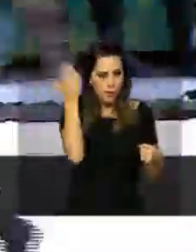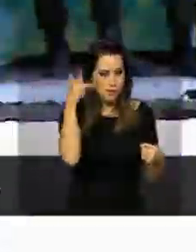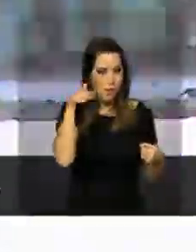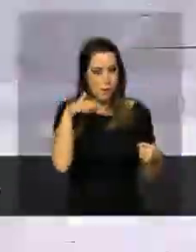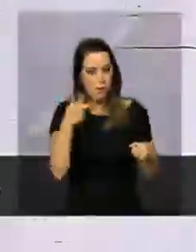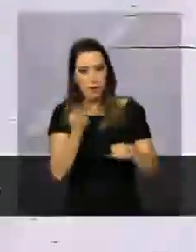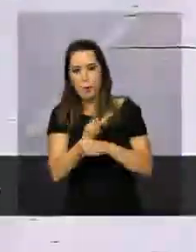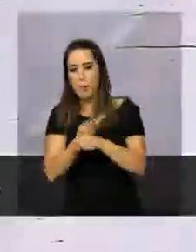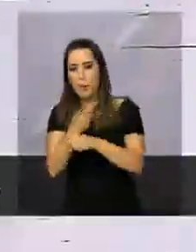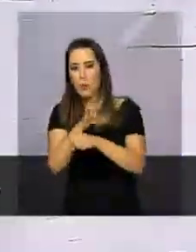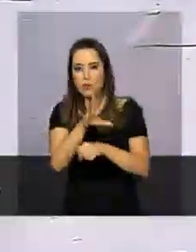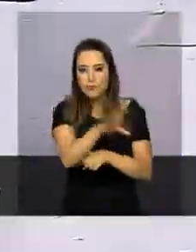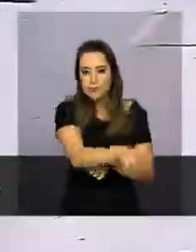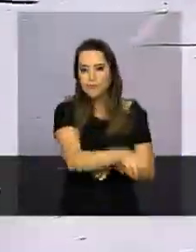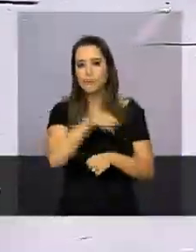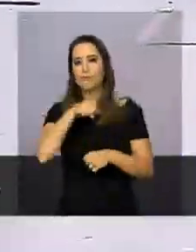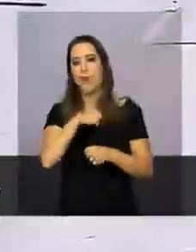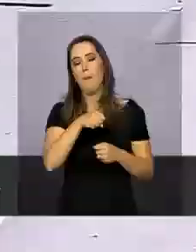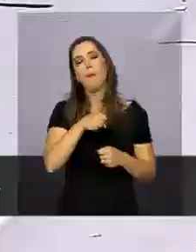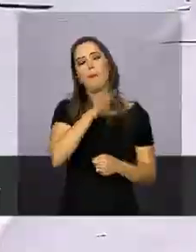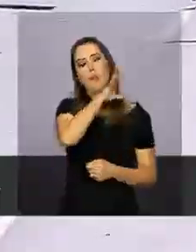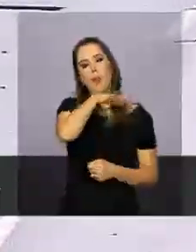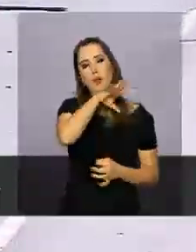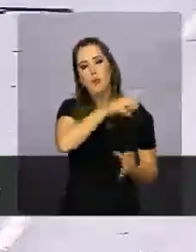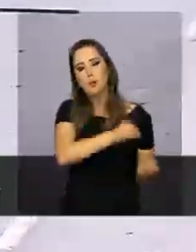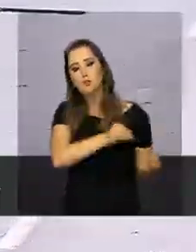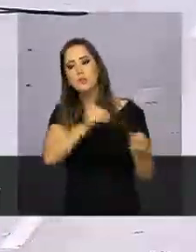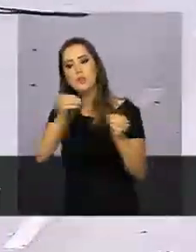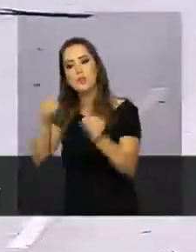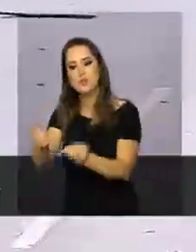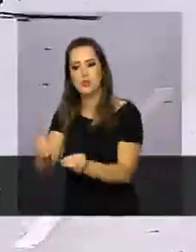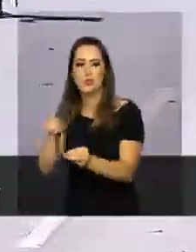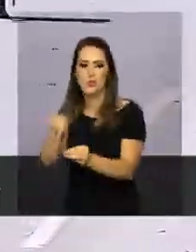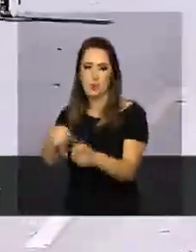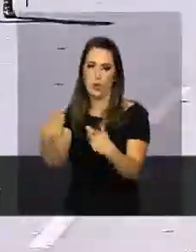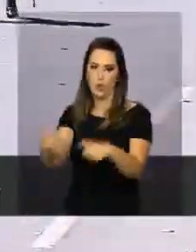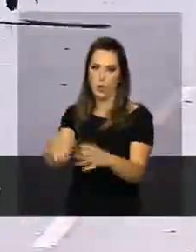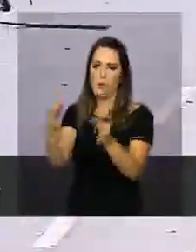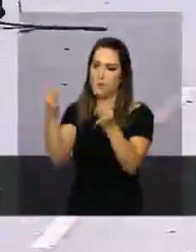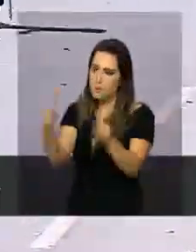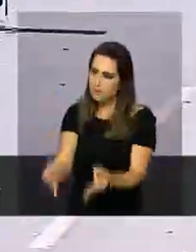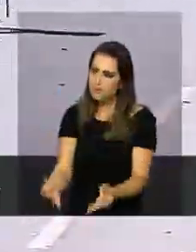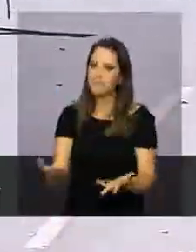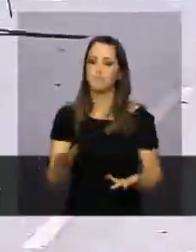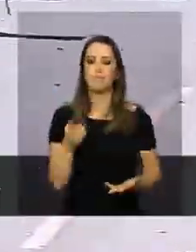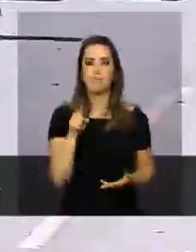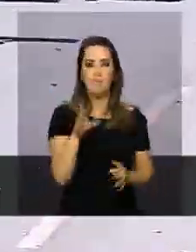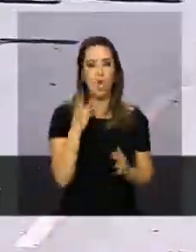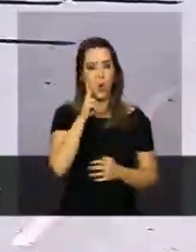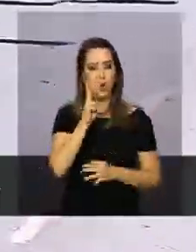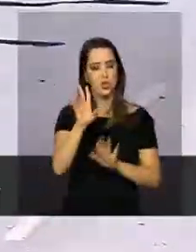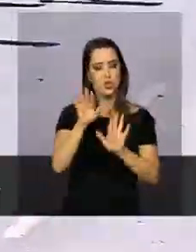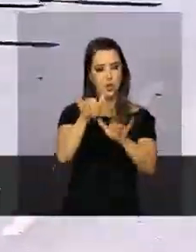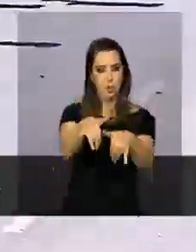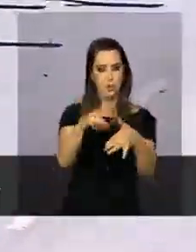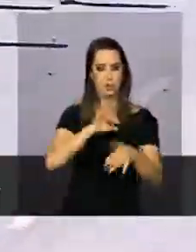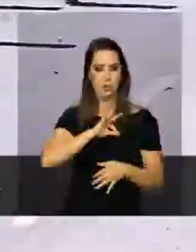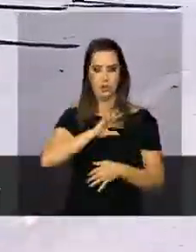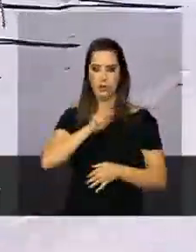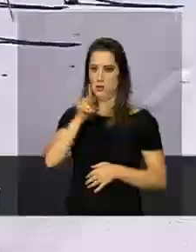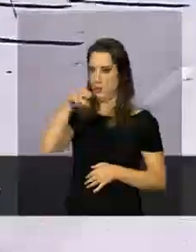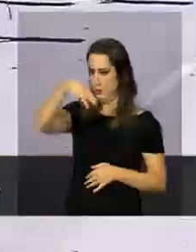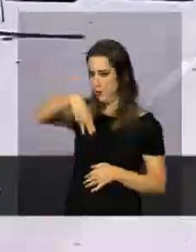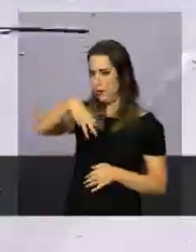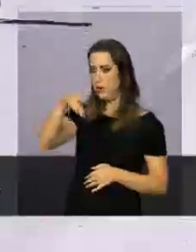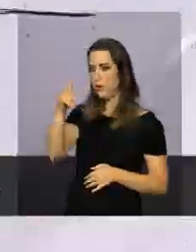são missões e trabalhos que essa Polícia Ambiental realiza. Senhoras e senhores, e o último grupamento ali da Polícia Militar do